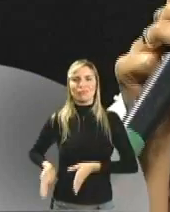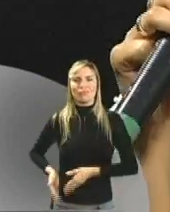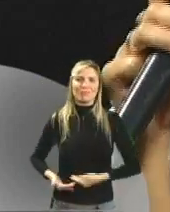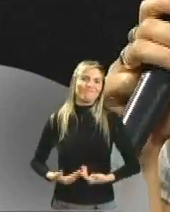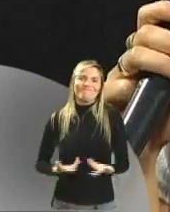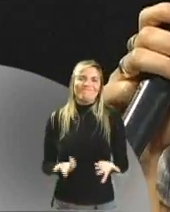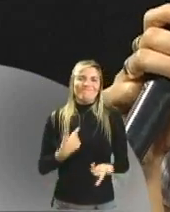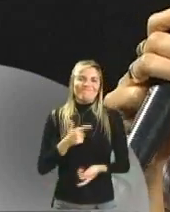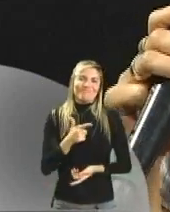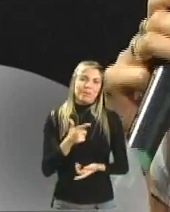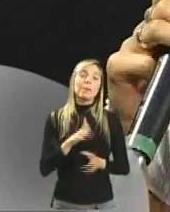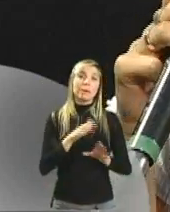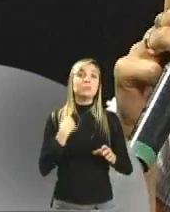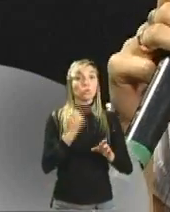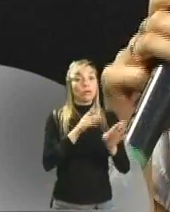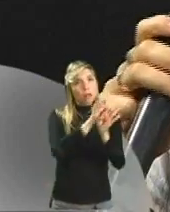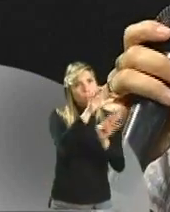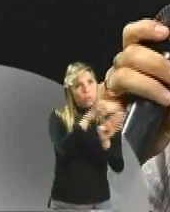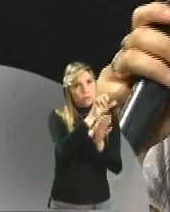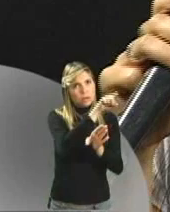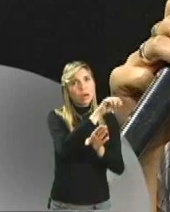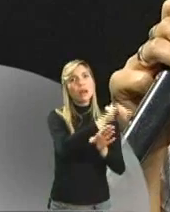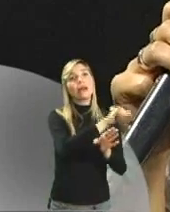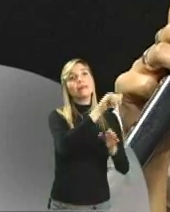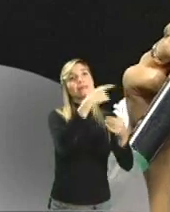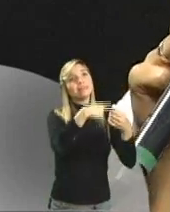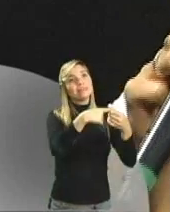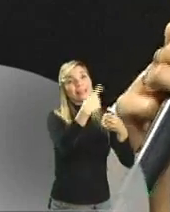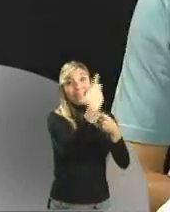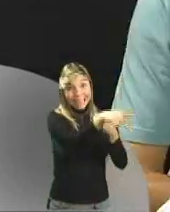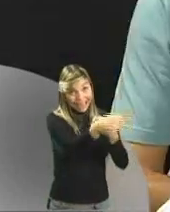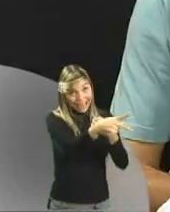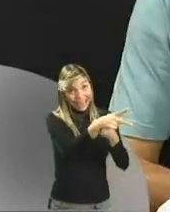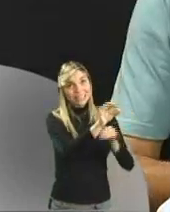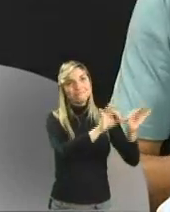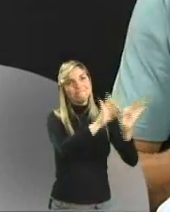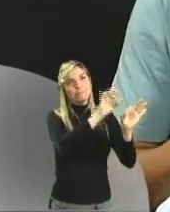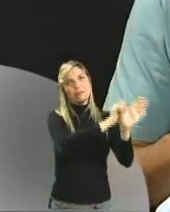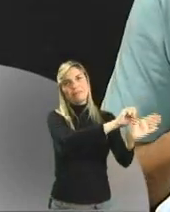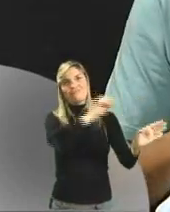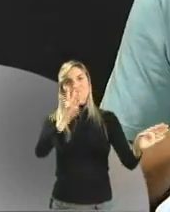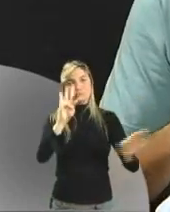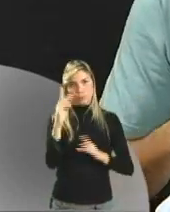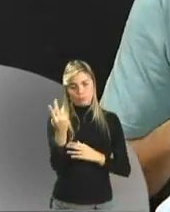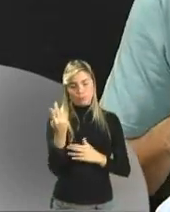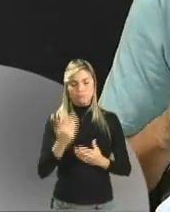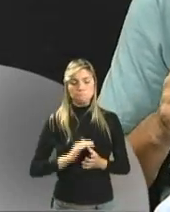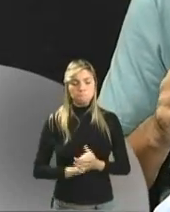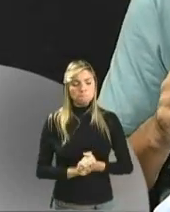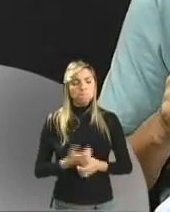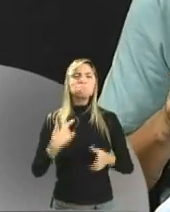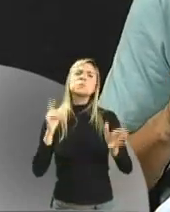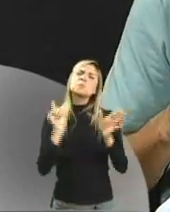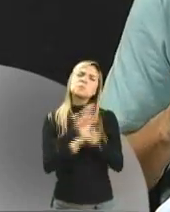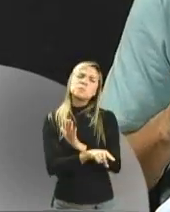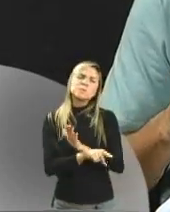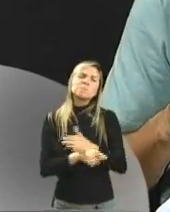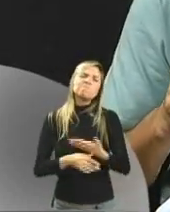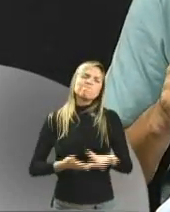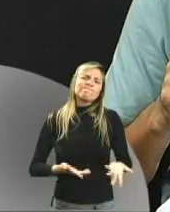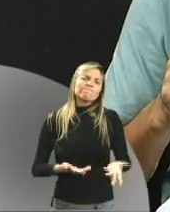orientações e explica como que ele vai fazer para conseguir essa bolsa no município dele. Há uma expectativa